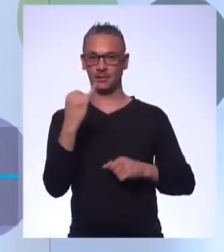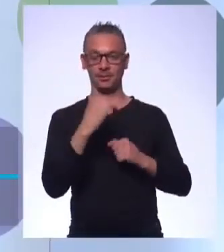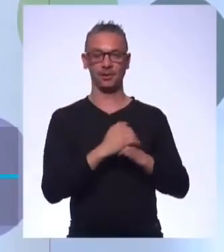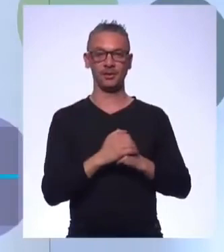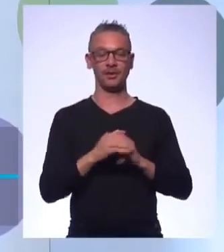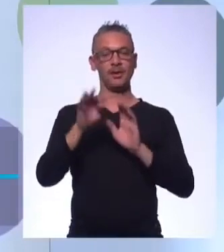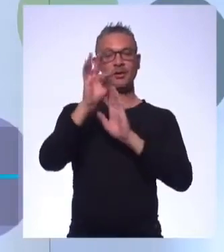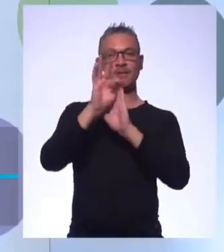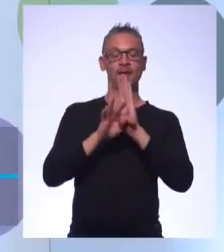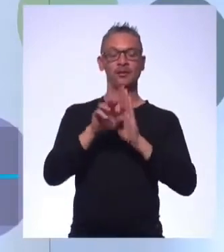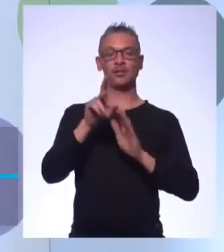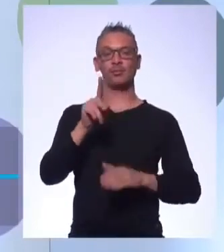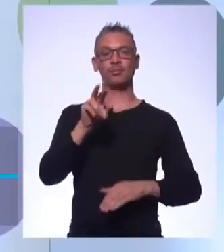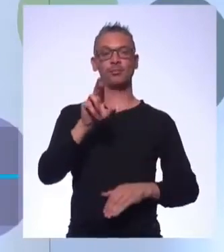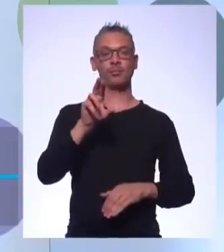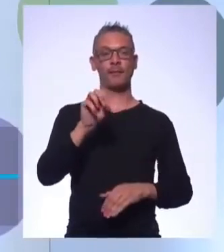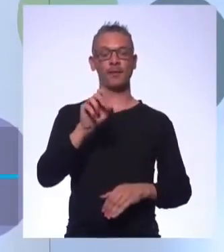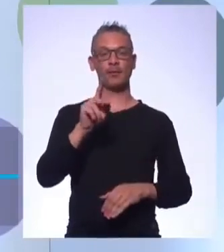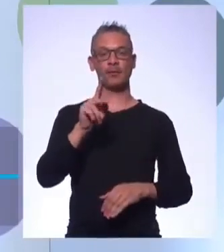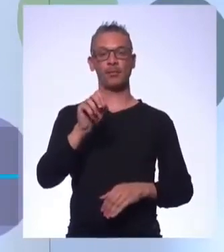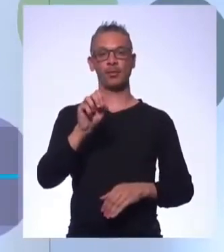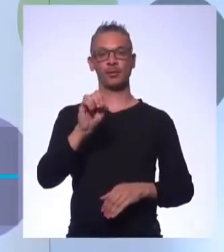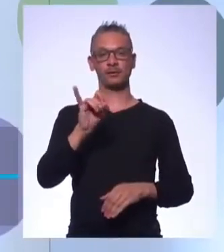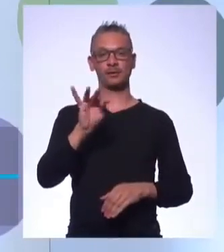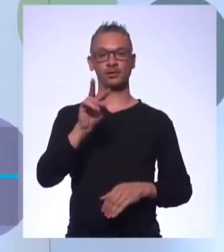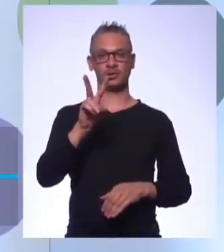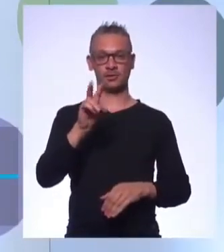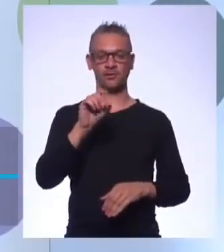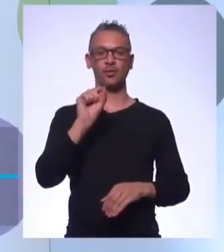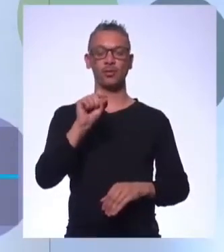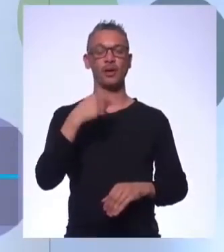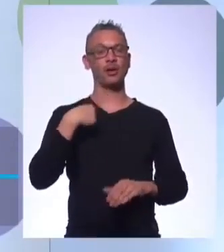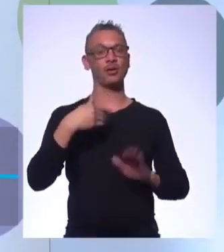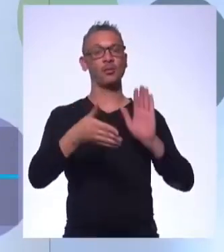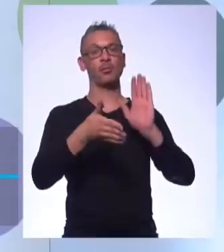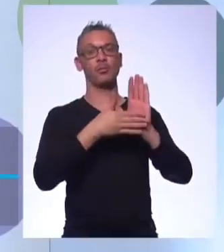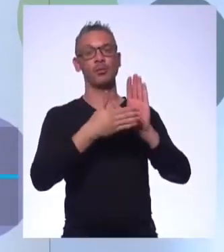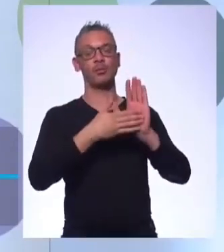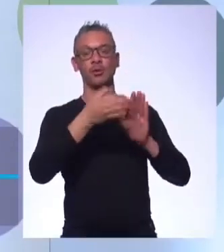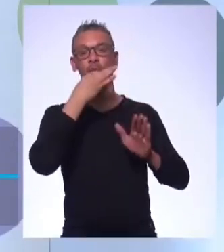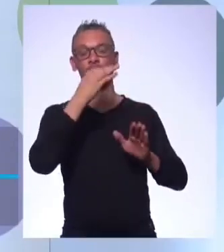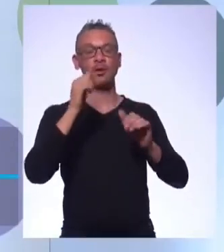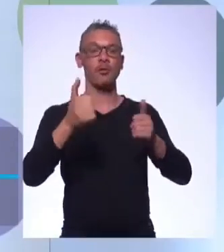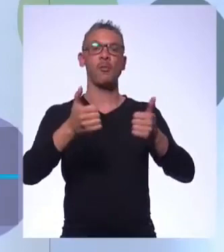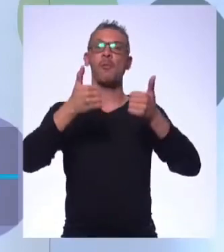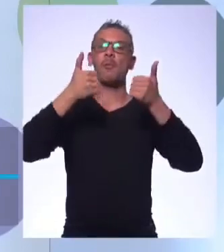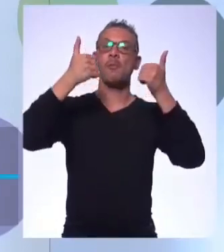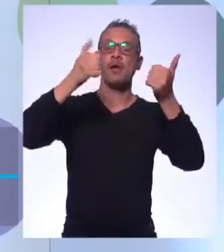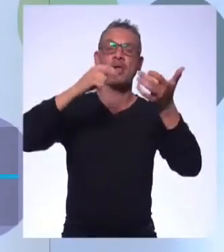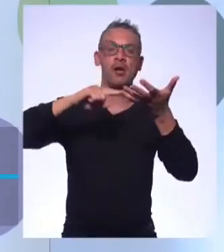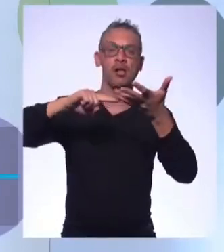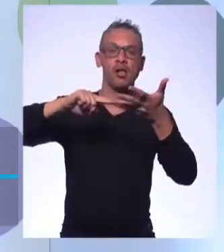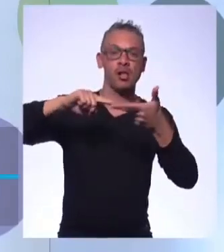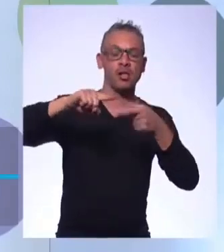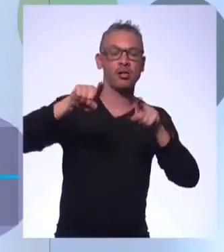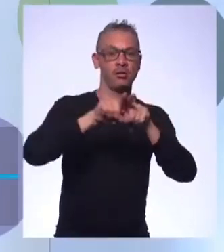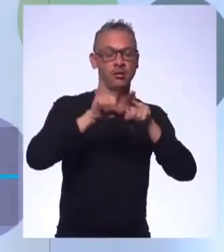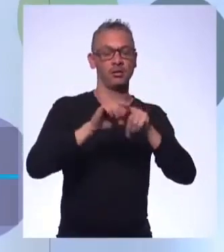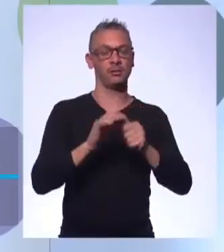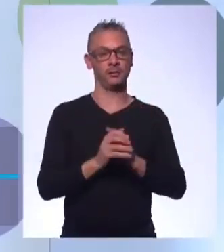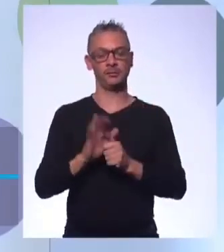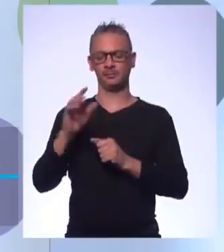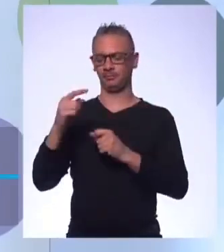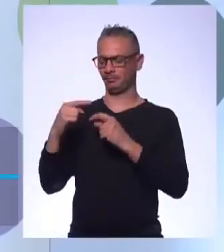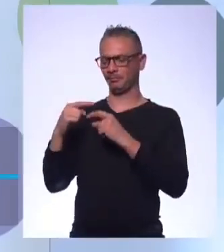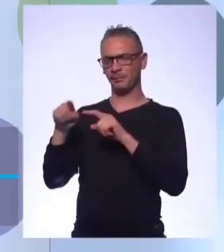propositivo reivindicatório? A proposição é quando a gente propõe melhorias, a gente dá sugestões e as